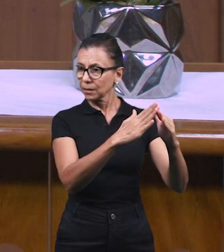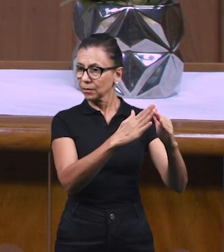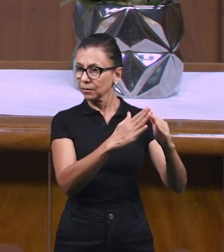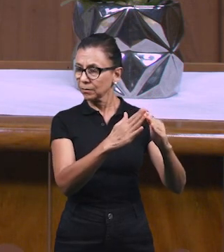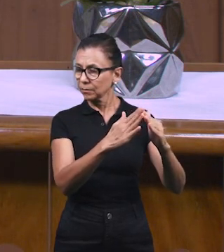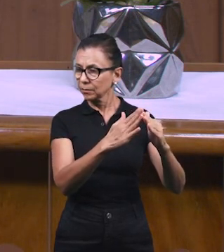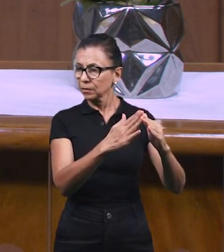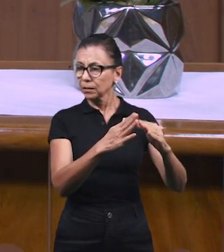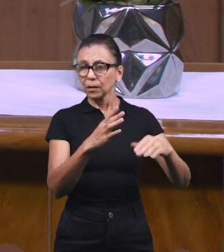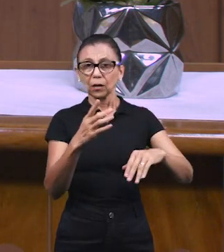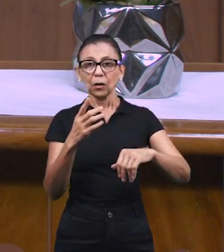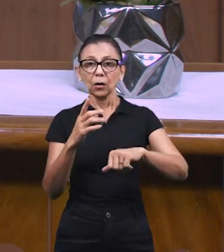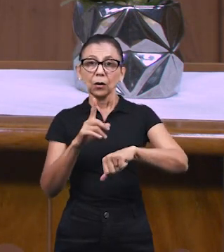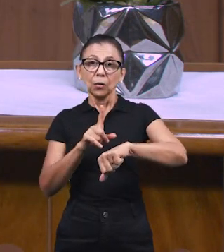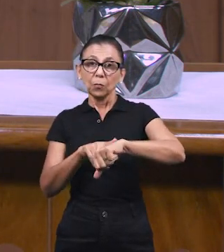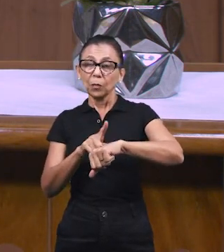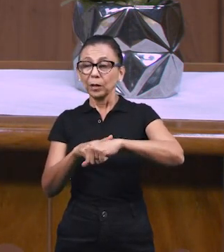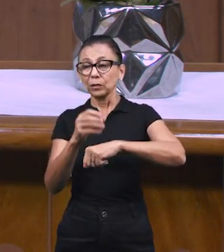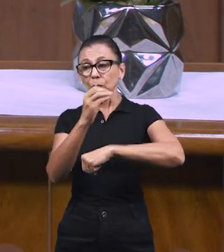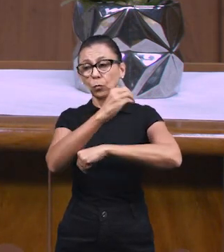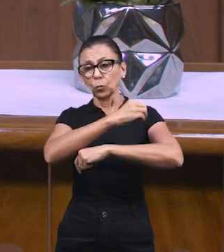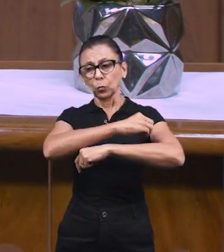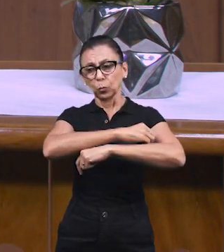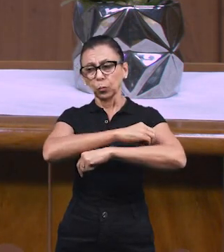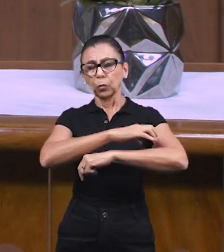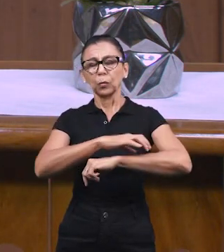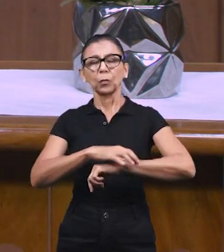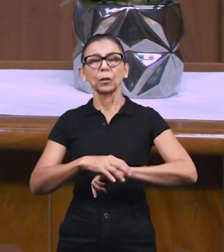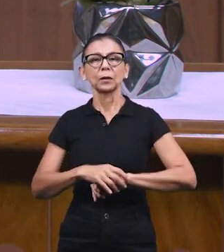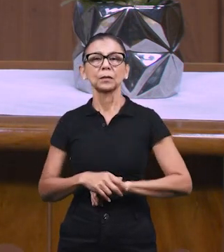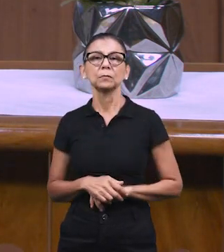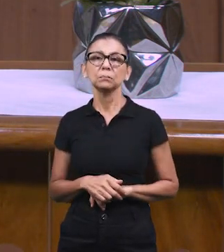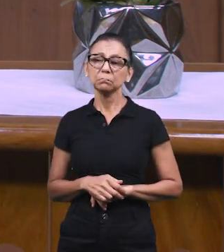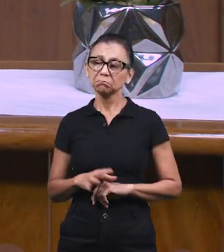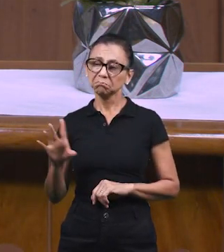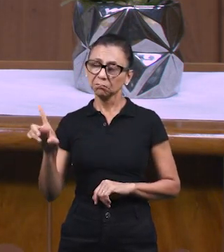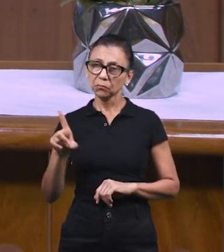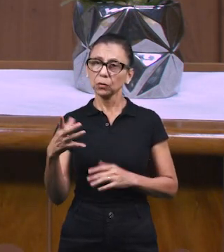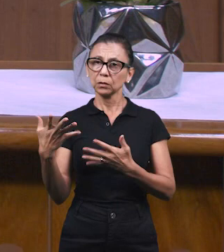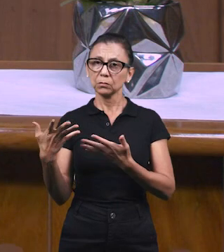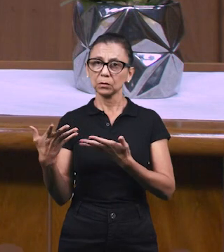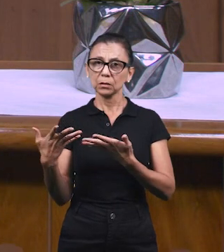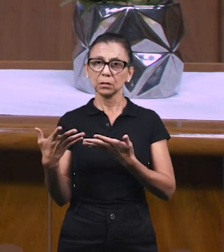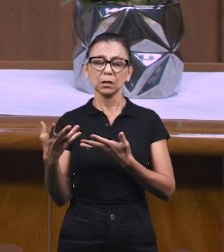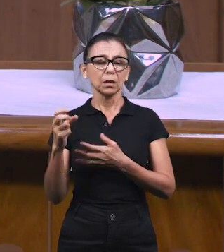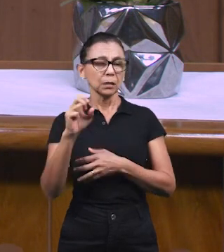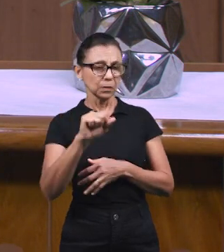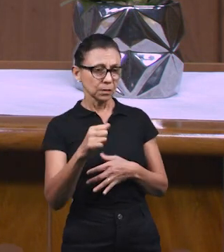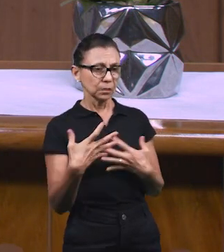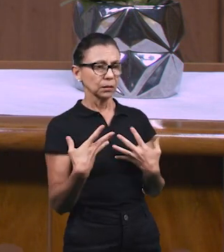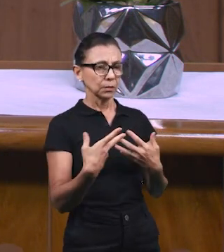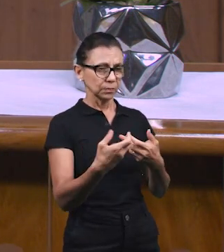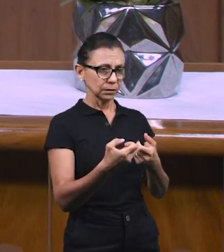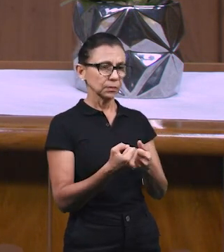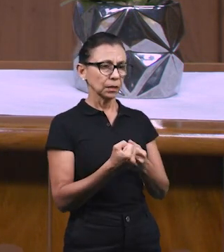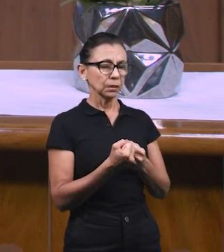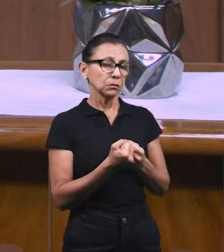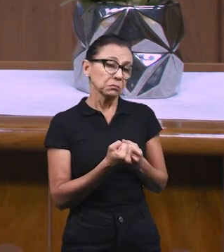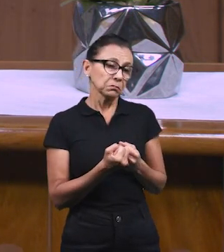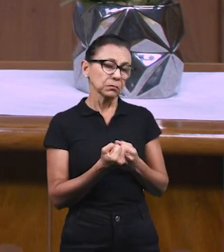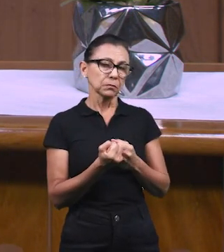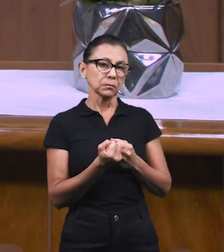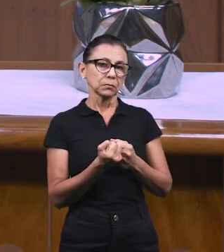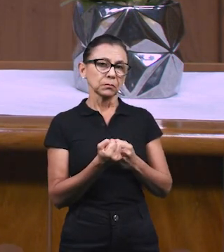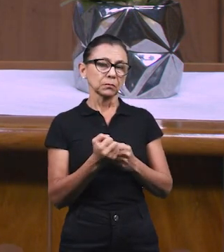que o dia já declinava. E quando Jesus partiu o pão, eles reconheceram que era